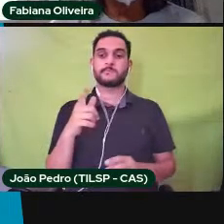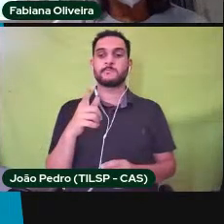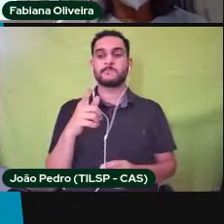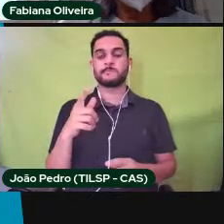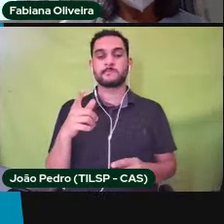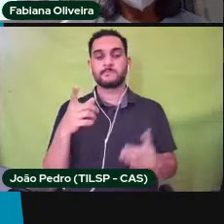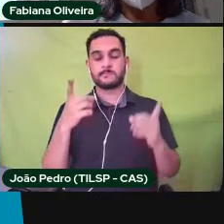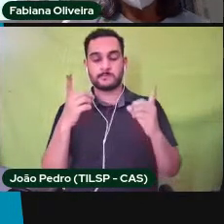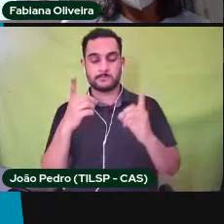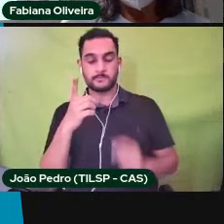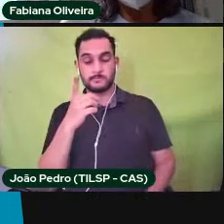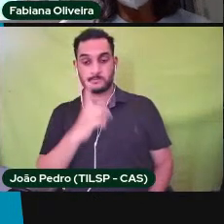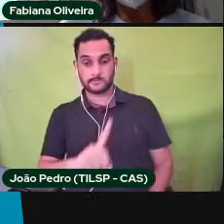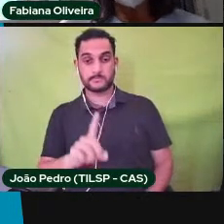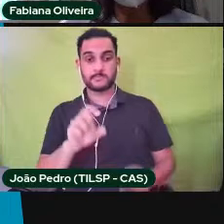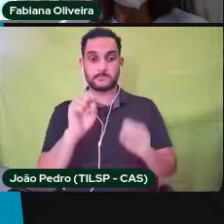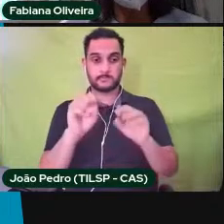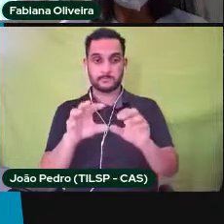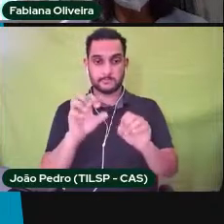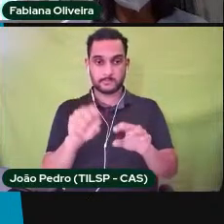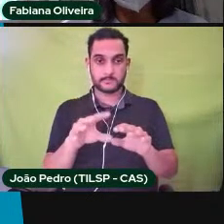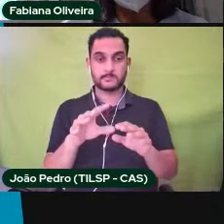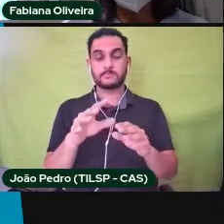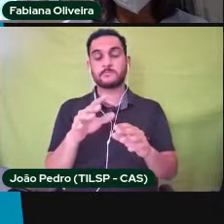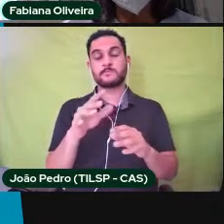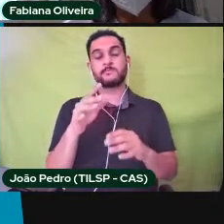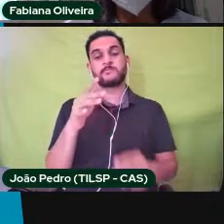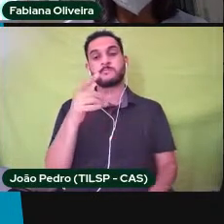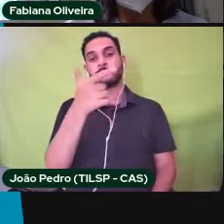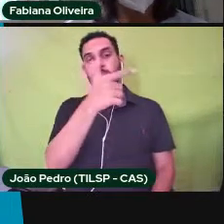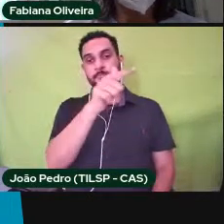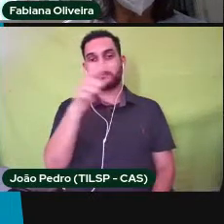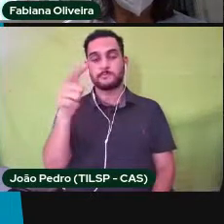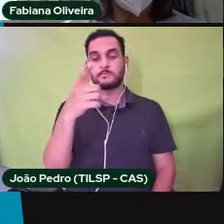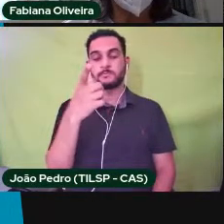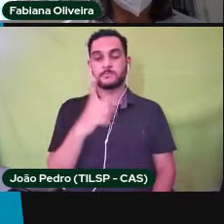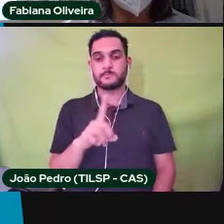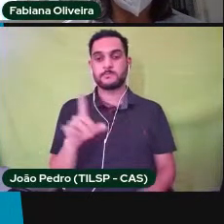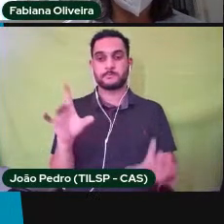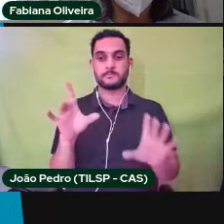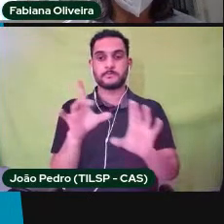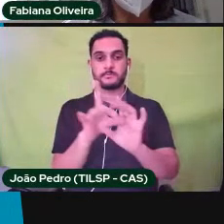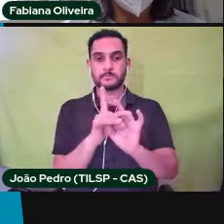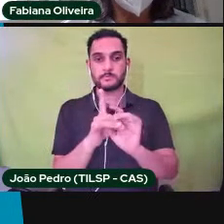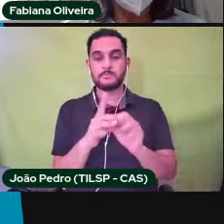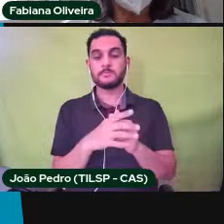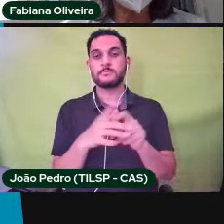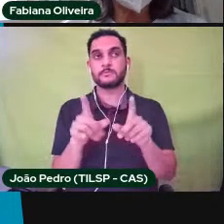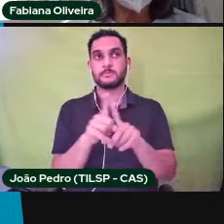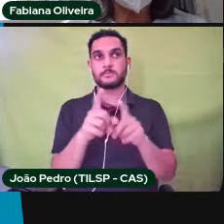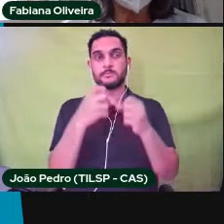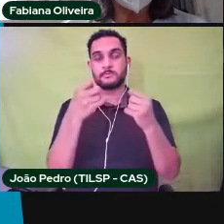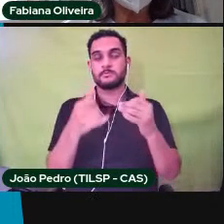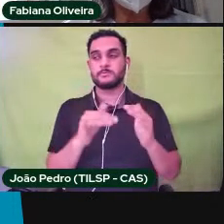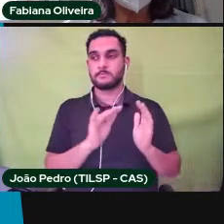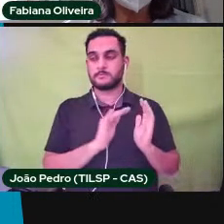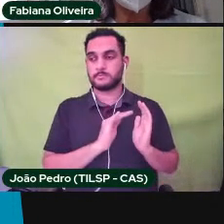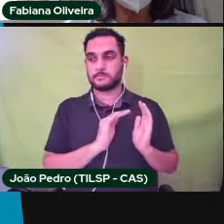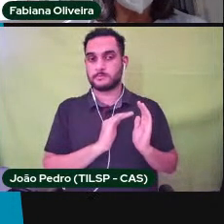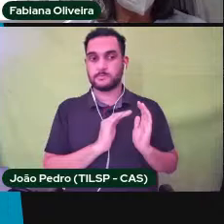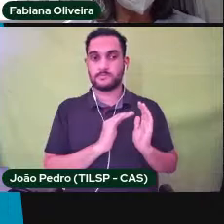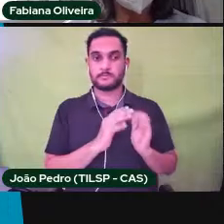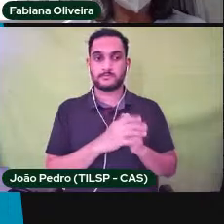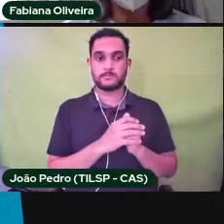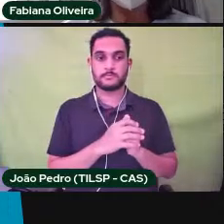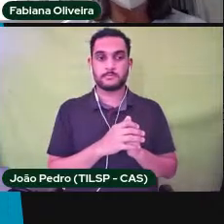humanos. E com isso eu gostaria de fazer mais um destaque em relação à nossa rede APAI. Quando as APAIs elas